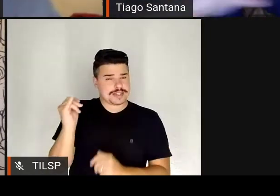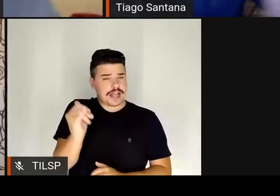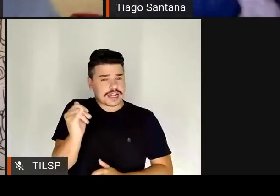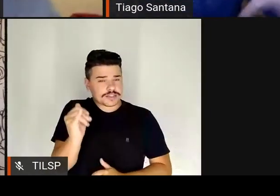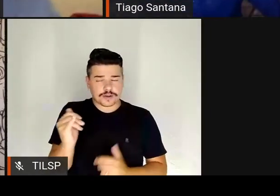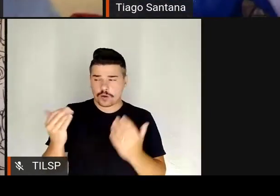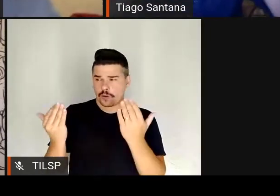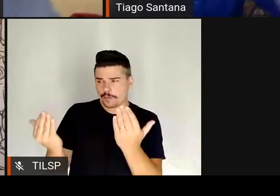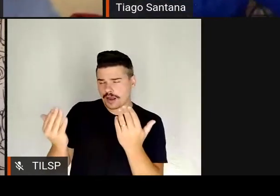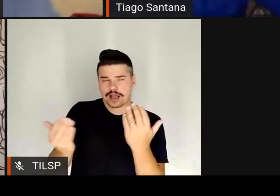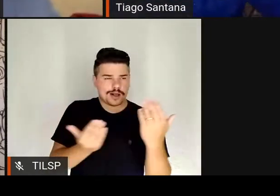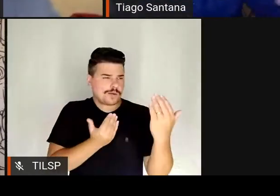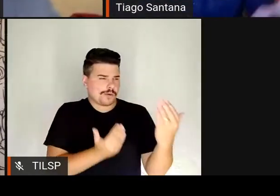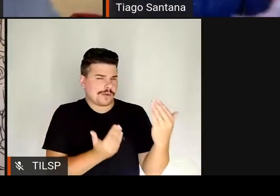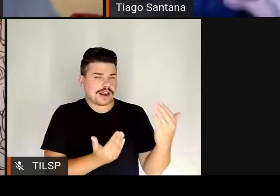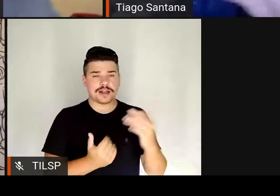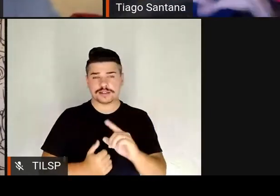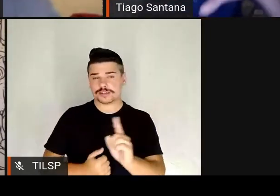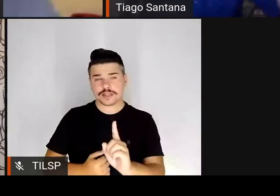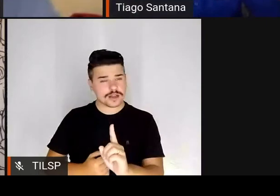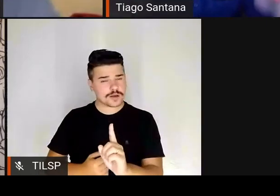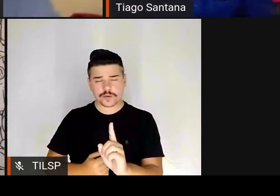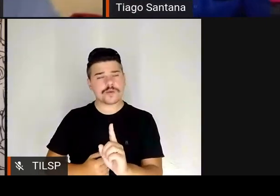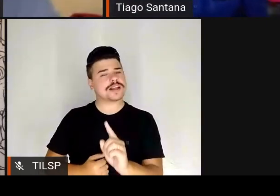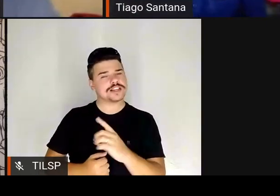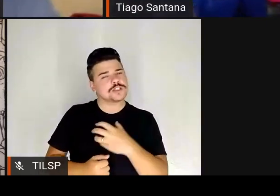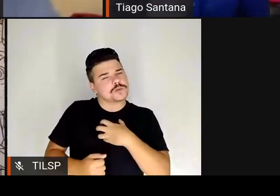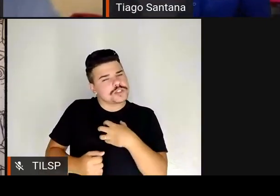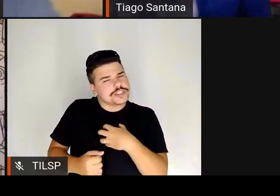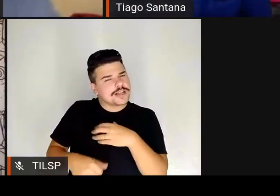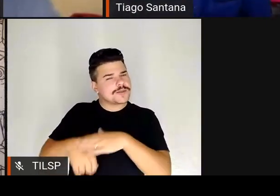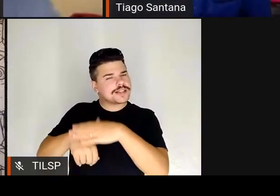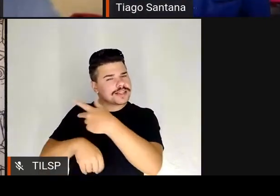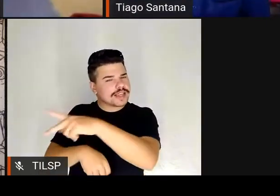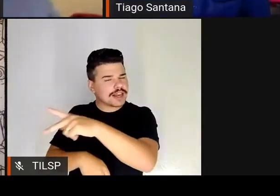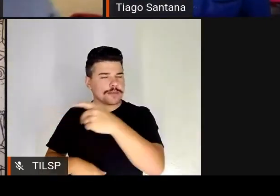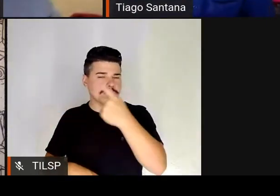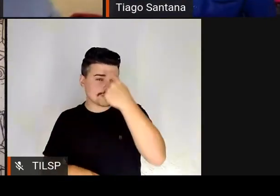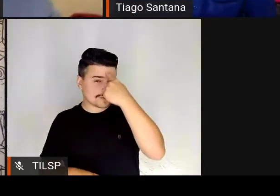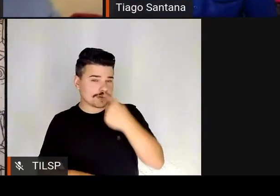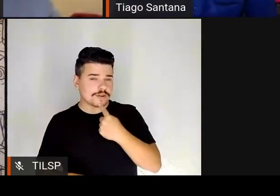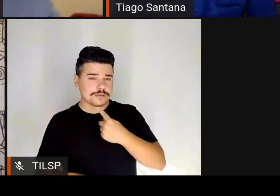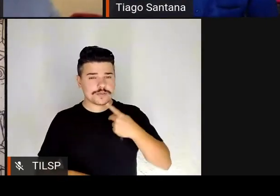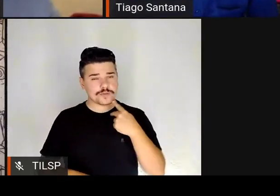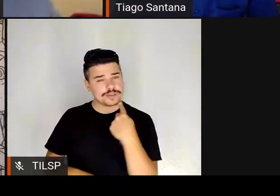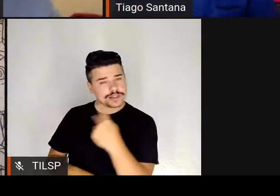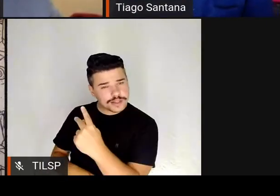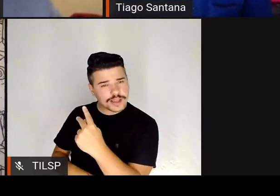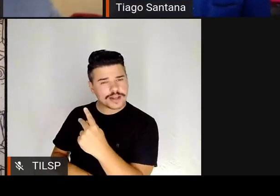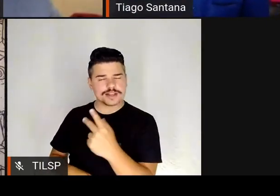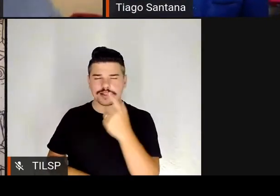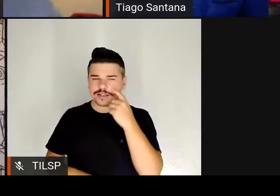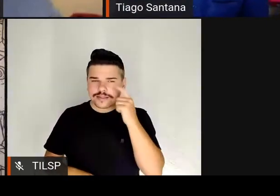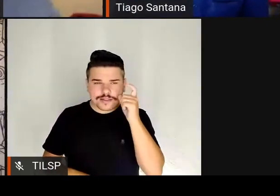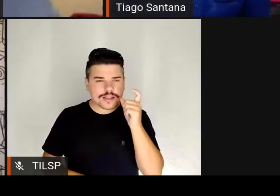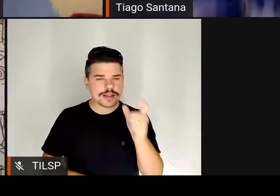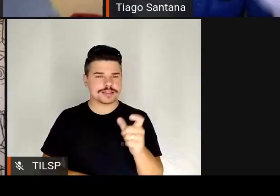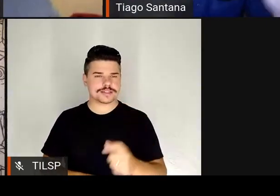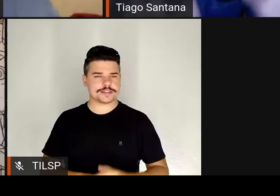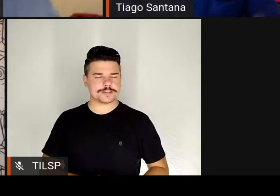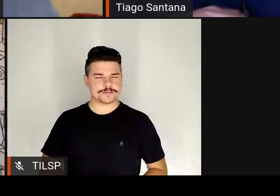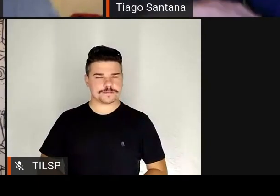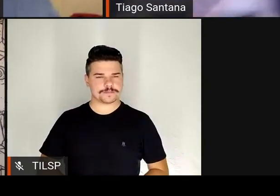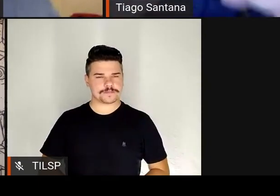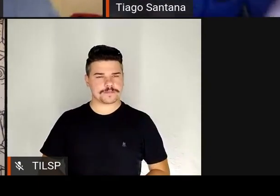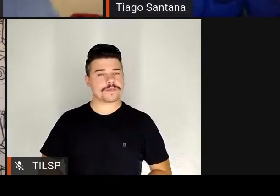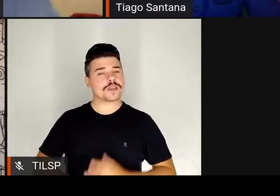com o Cartier-Bresson, ele tinha um jeito, ele tinha uma personalidade, que eu acho que isso é uma construção muito interessante da obra dele. Eu acho